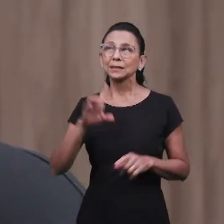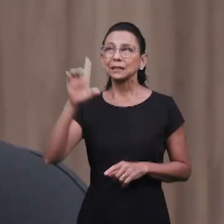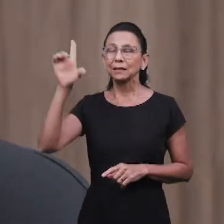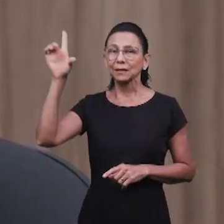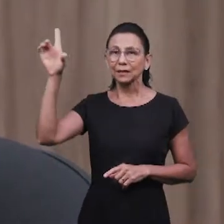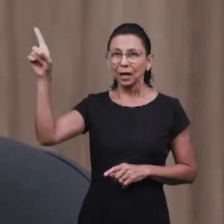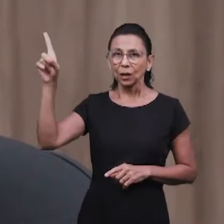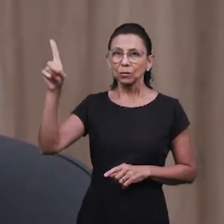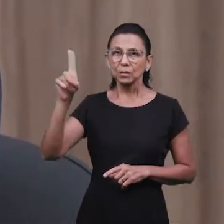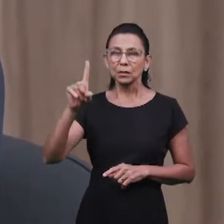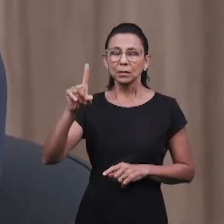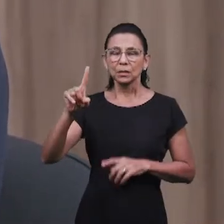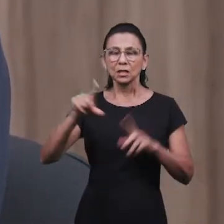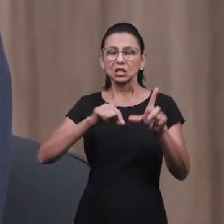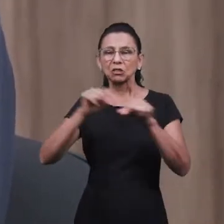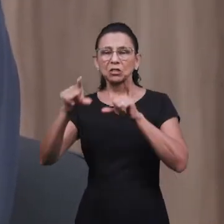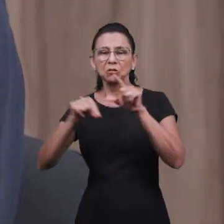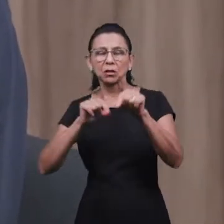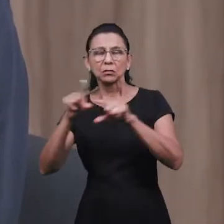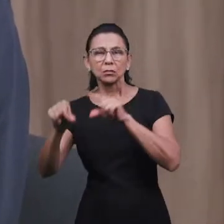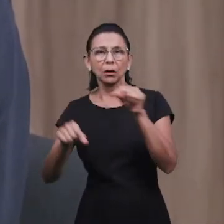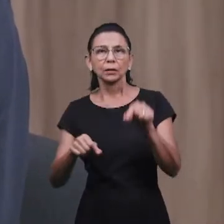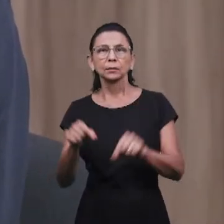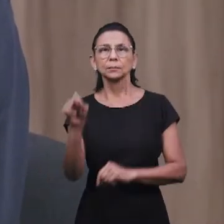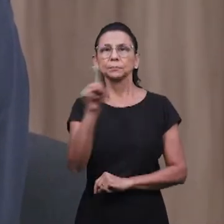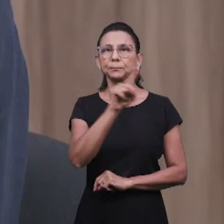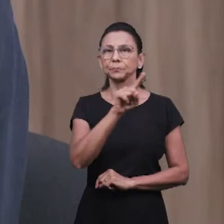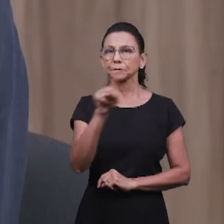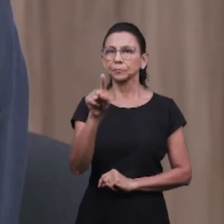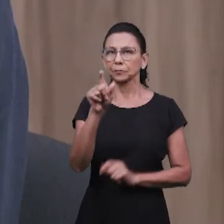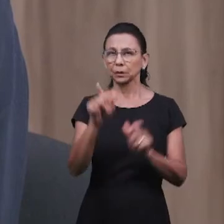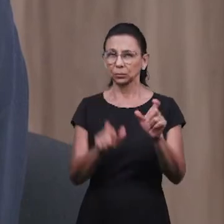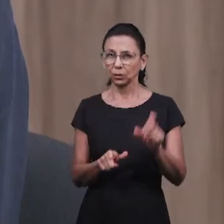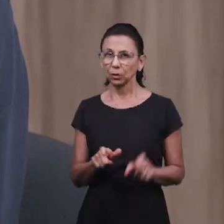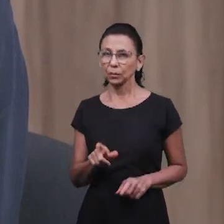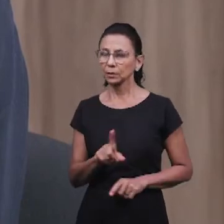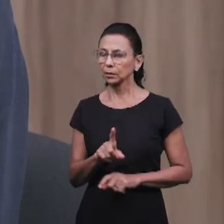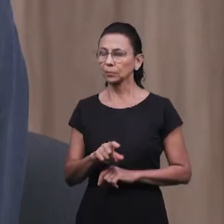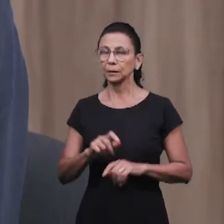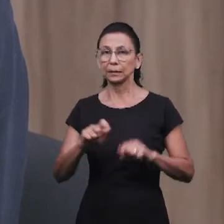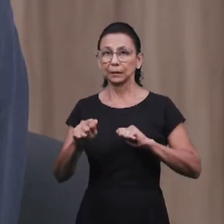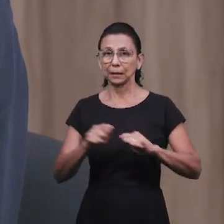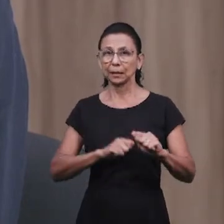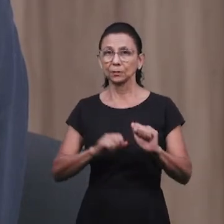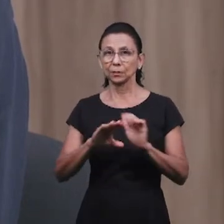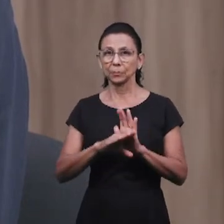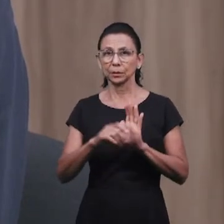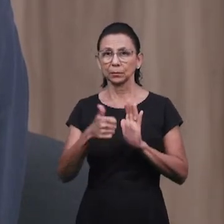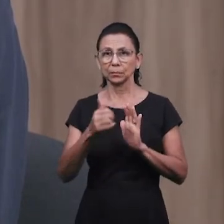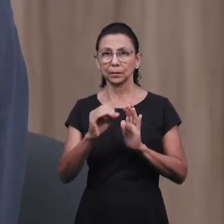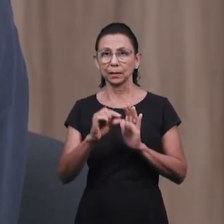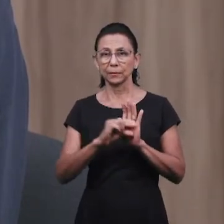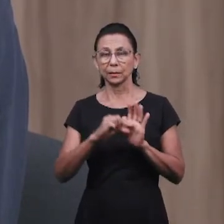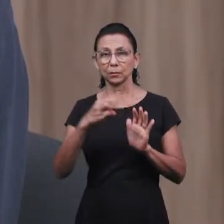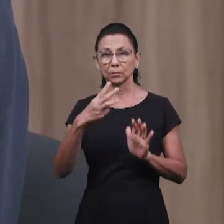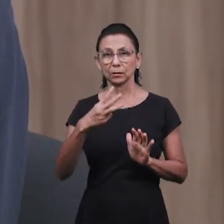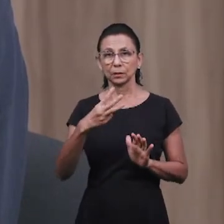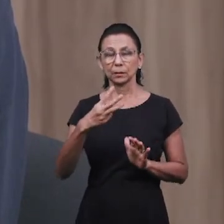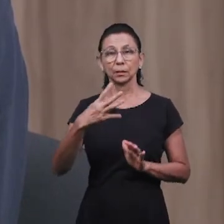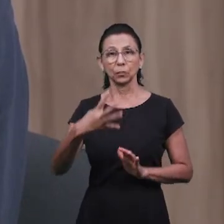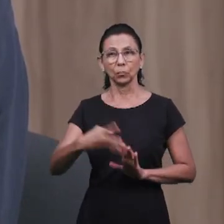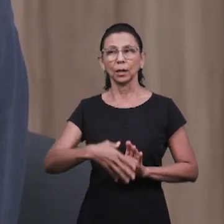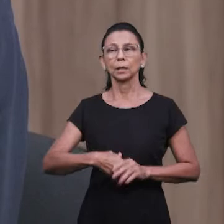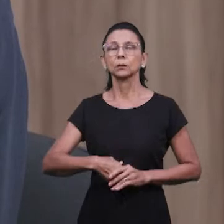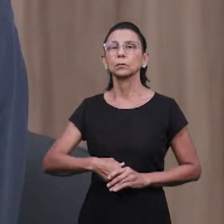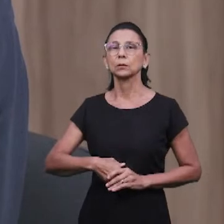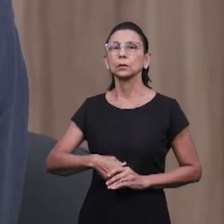ver Atos 10, aqui, 10, 34, abrindo Pedro, a boca diz, reconheço por